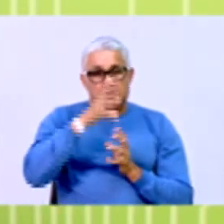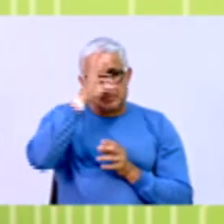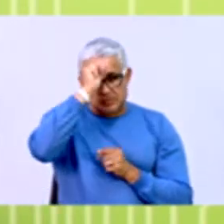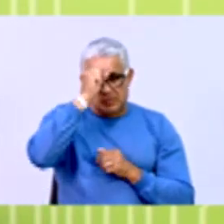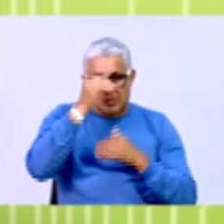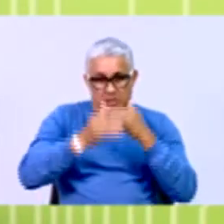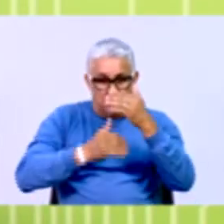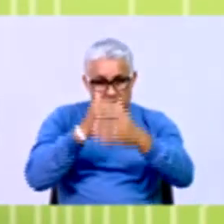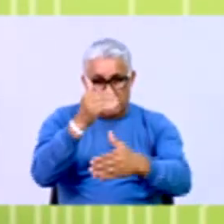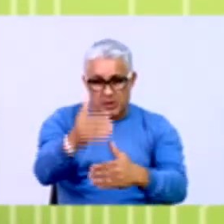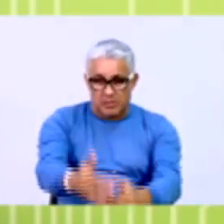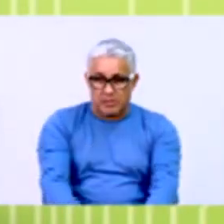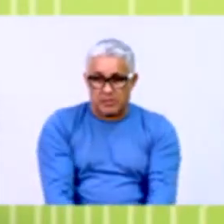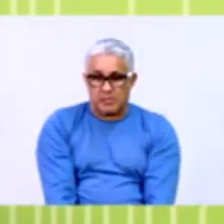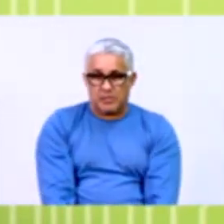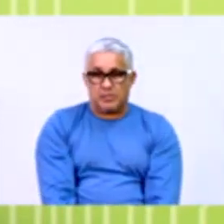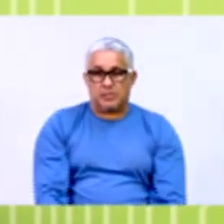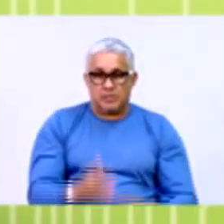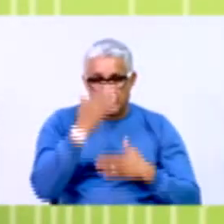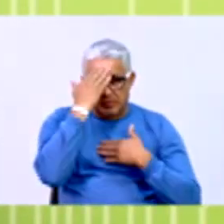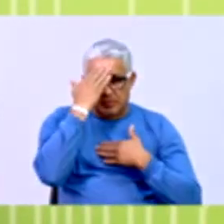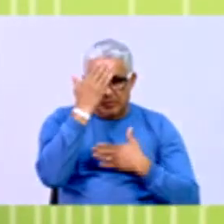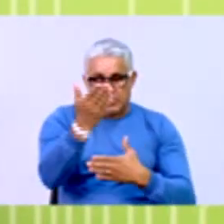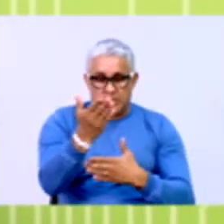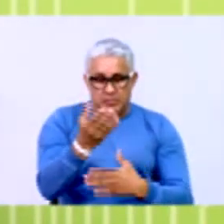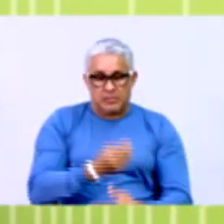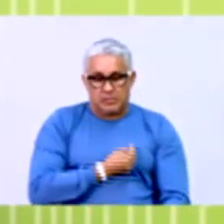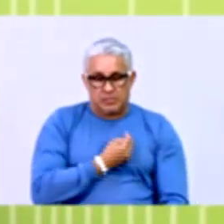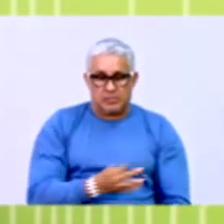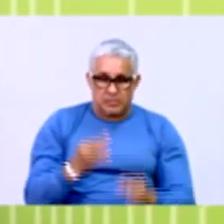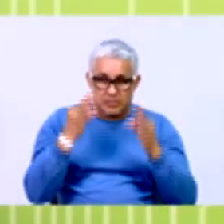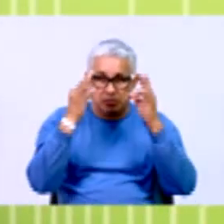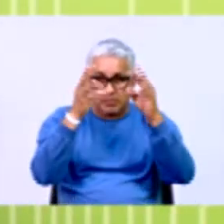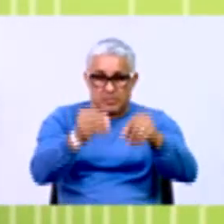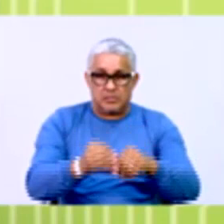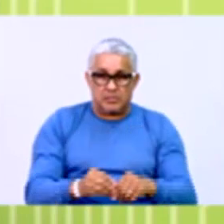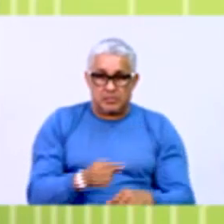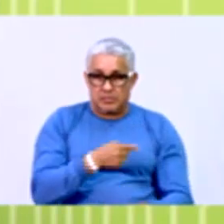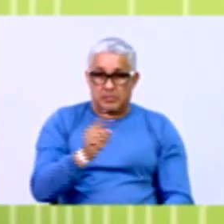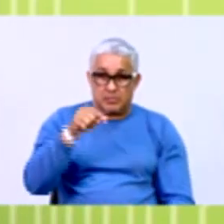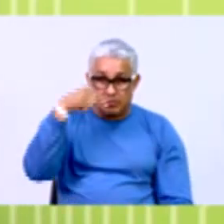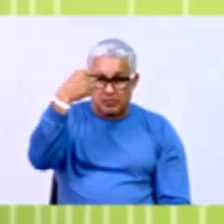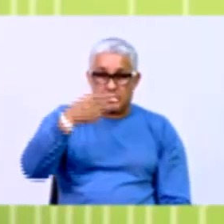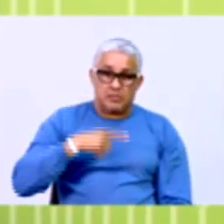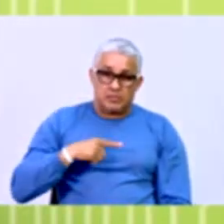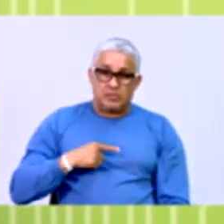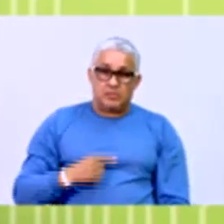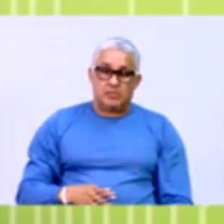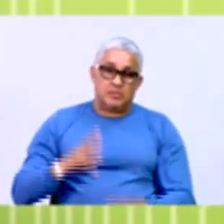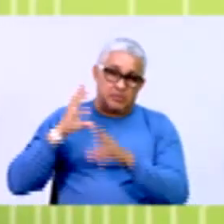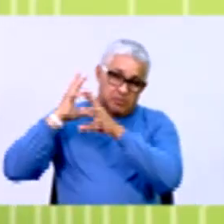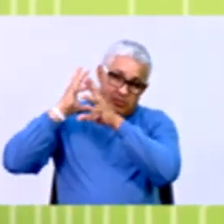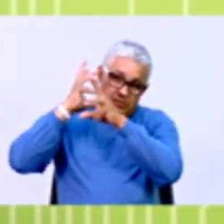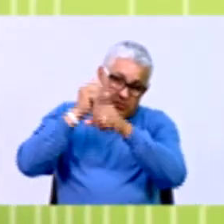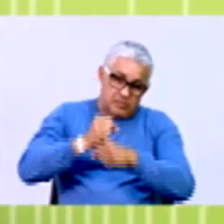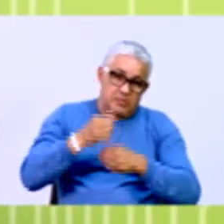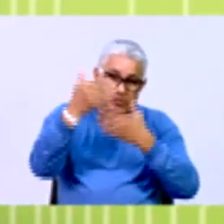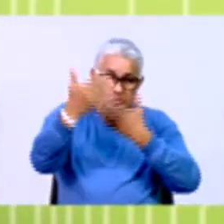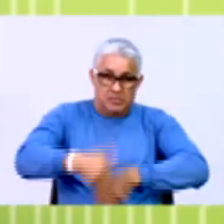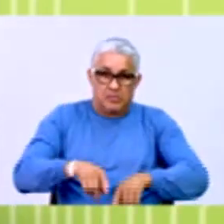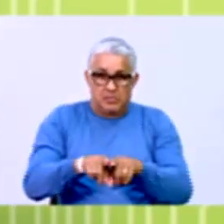mais. Agradecemos a participação de todos. A semana que vem nós vamos ter a nossa aula de revisão e a